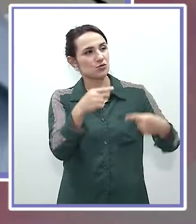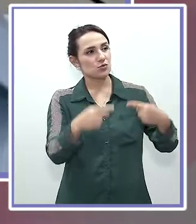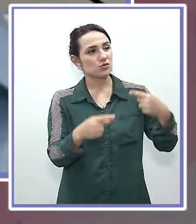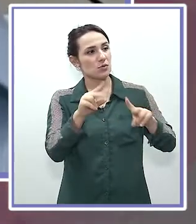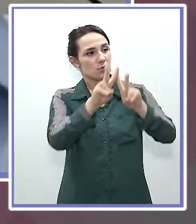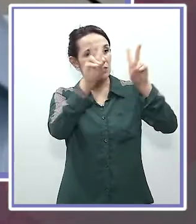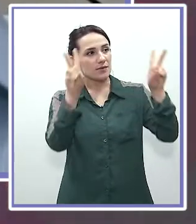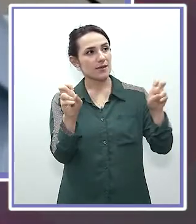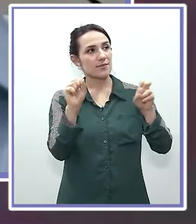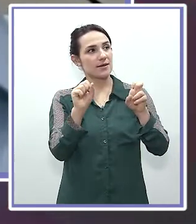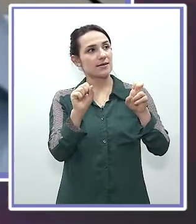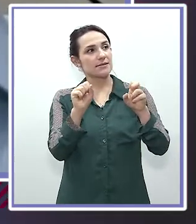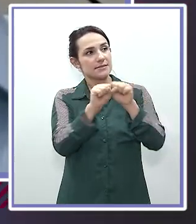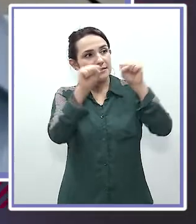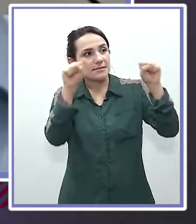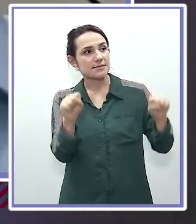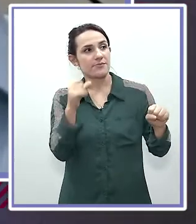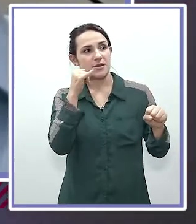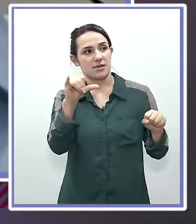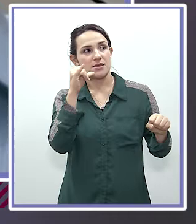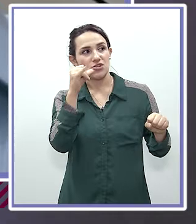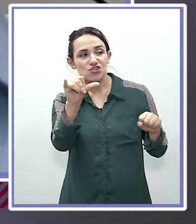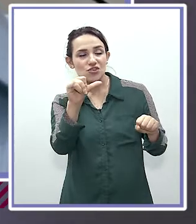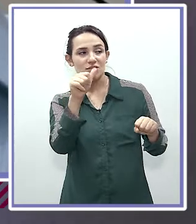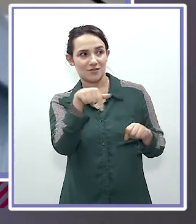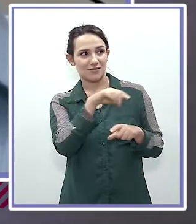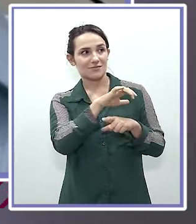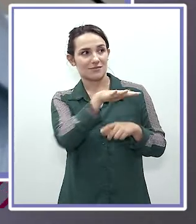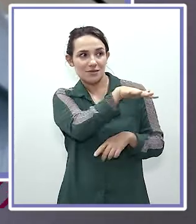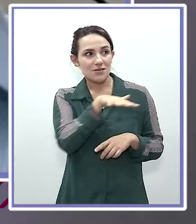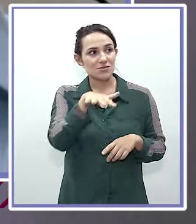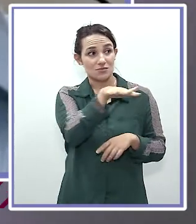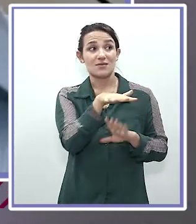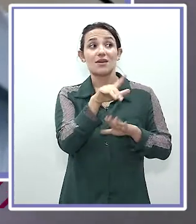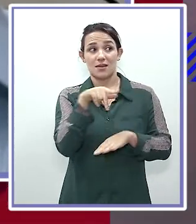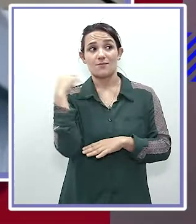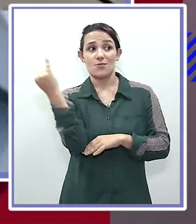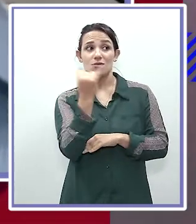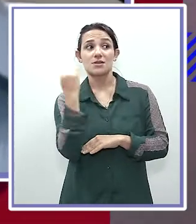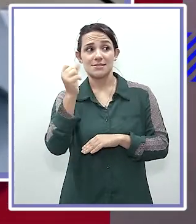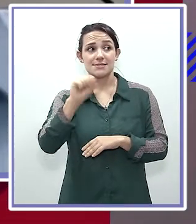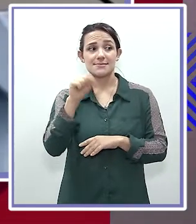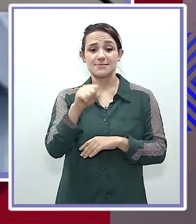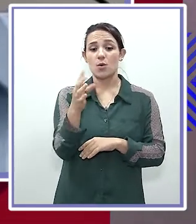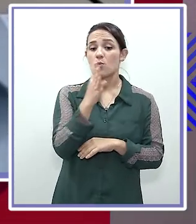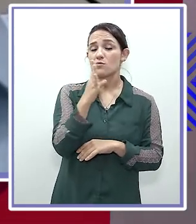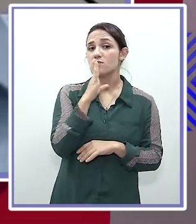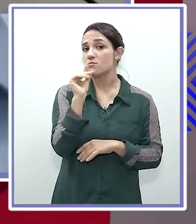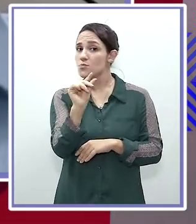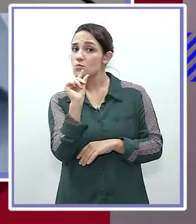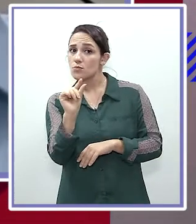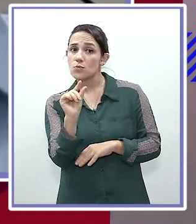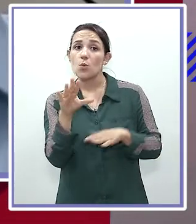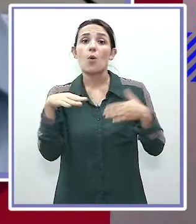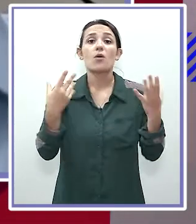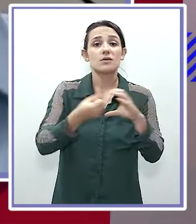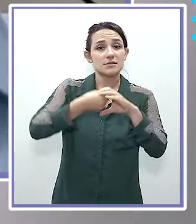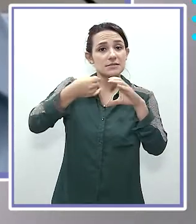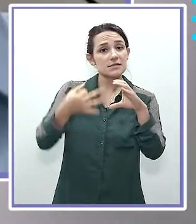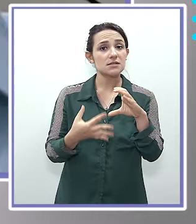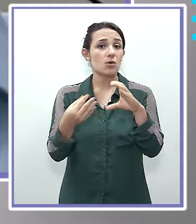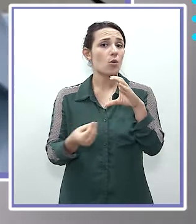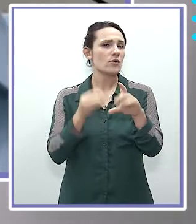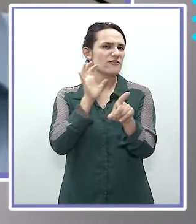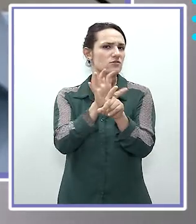sobre o sistema elétrico aqui no nosso estado, na nossa região. Importante mesmo a gente conhecer um pouco mais sobre esses aspectos